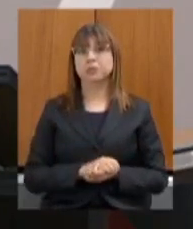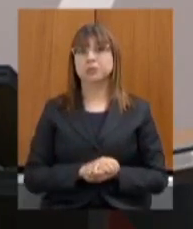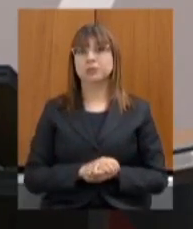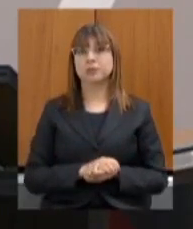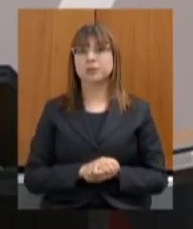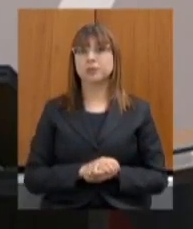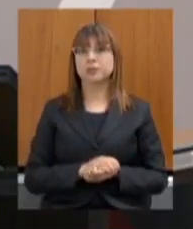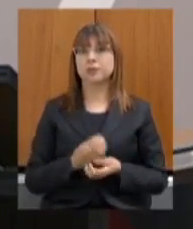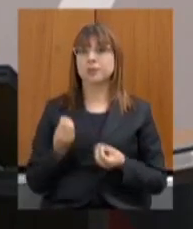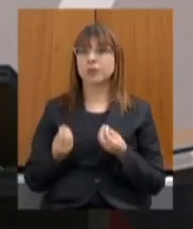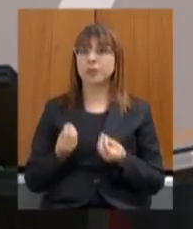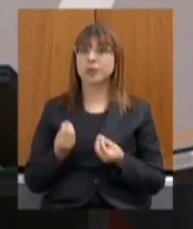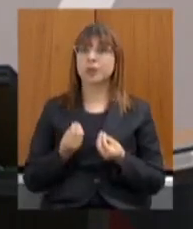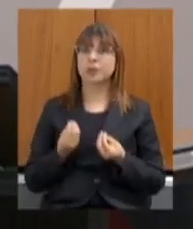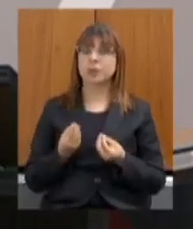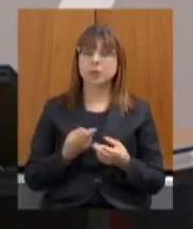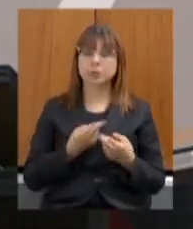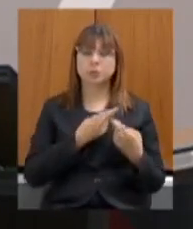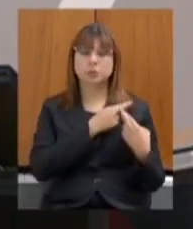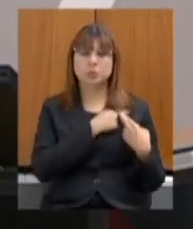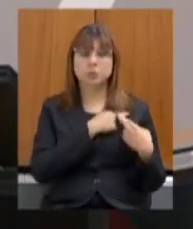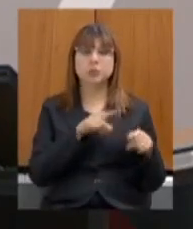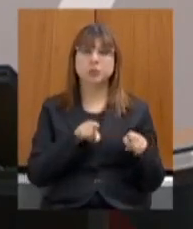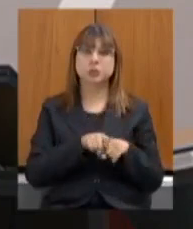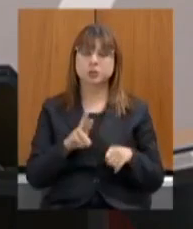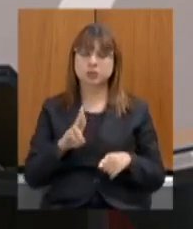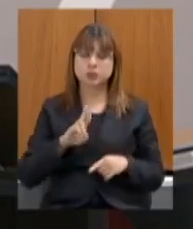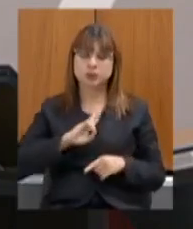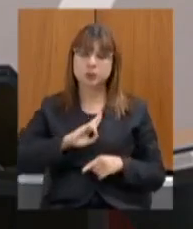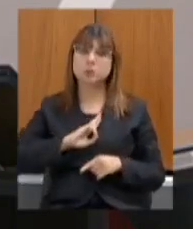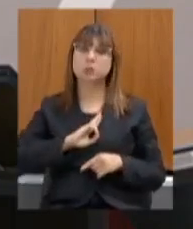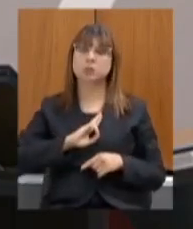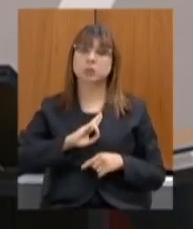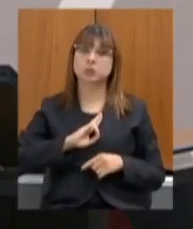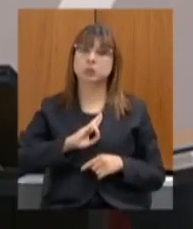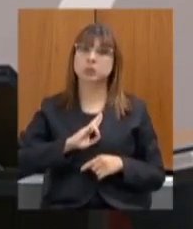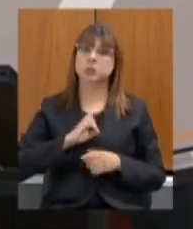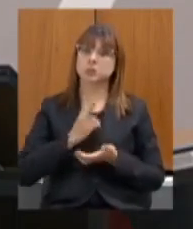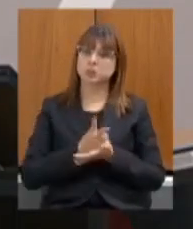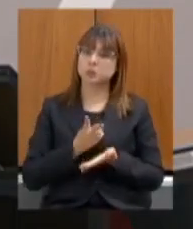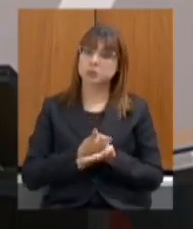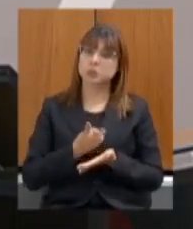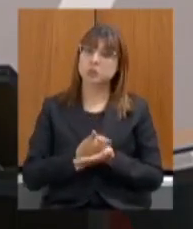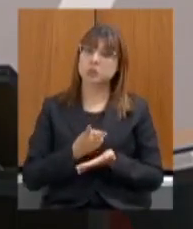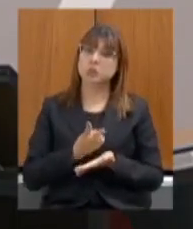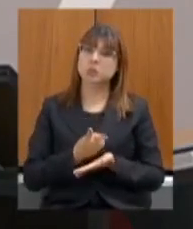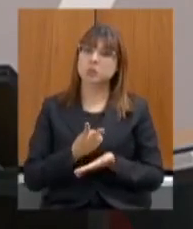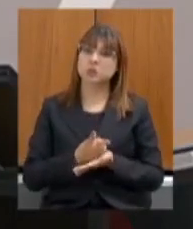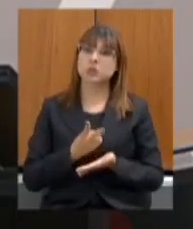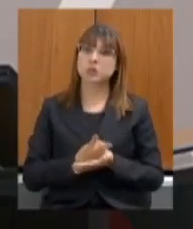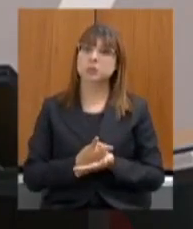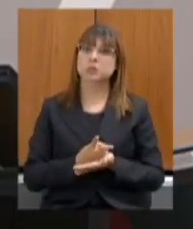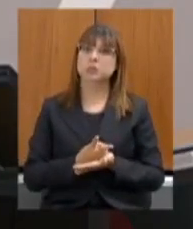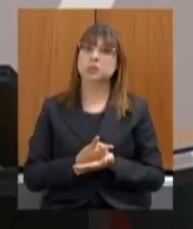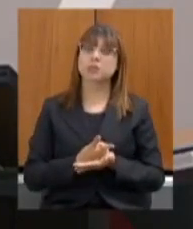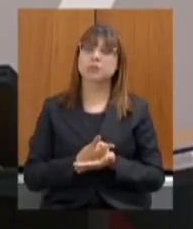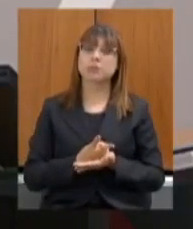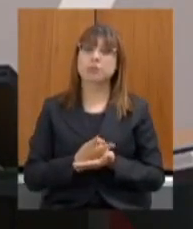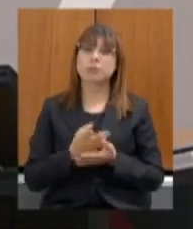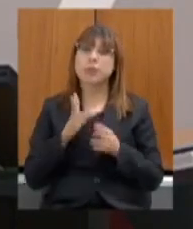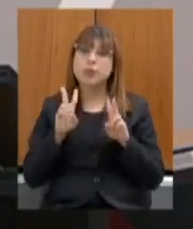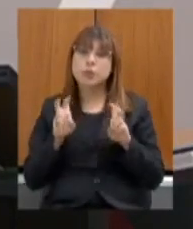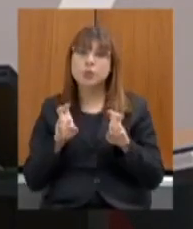a responsabilidade e os retornos constantes com relação aos problemas que